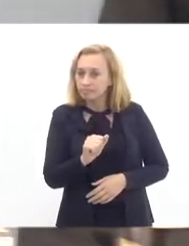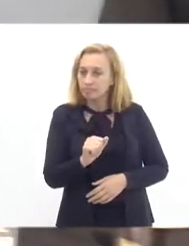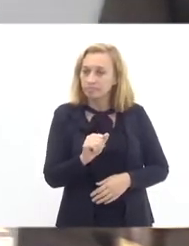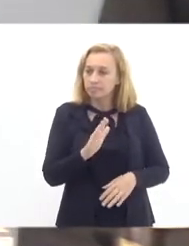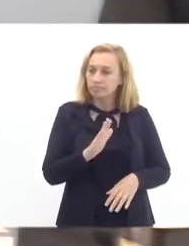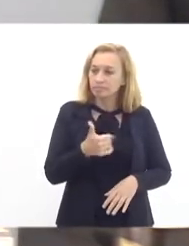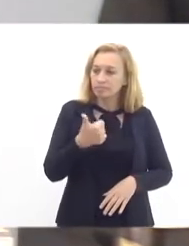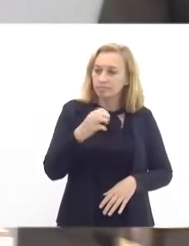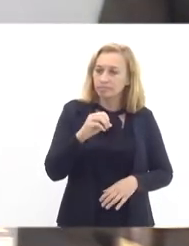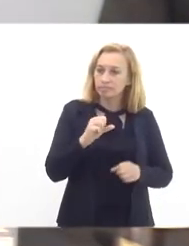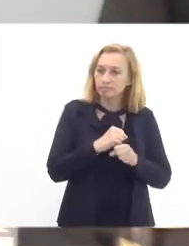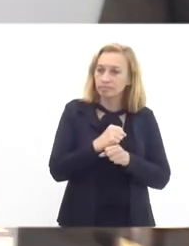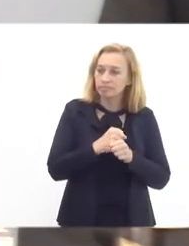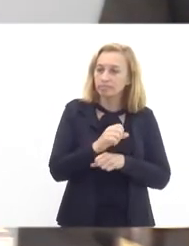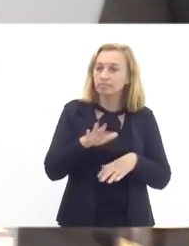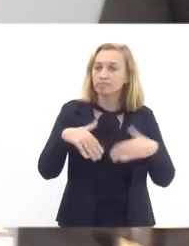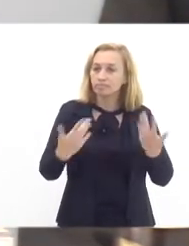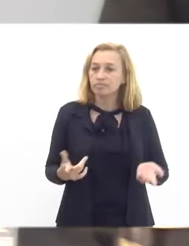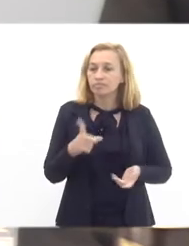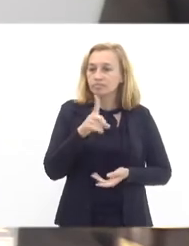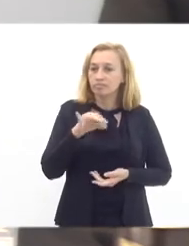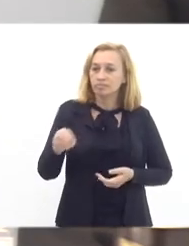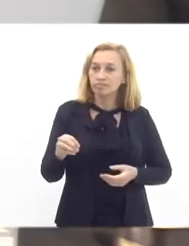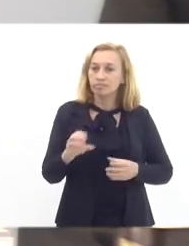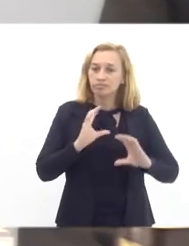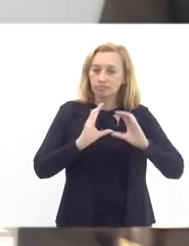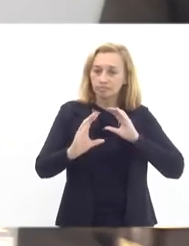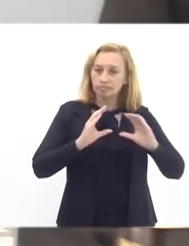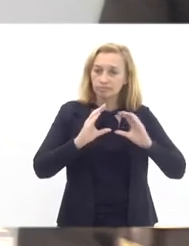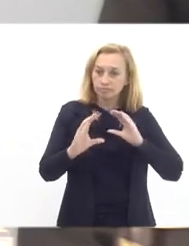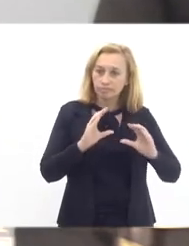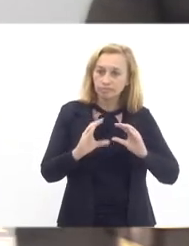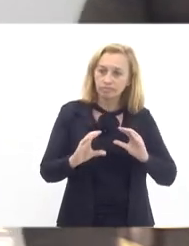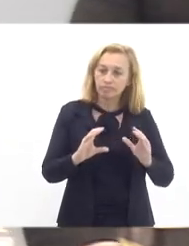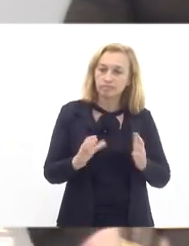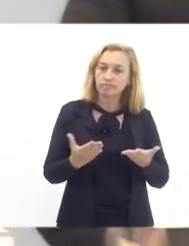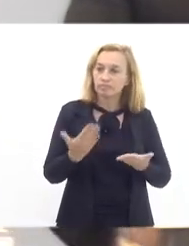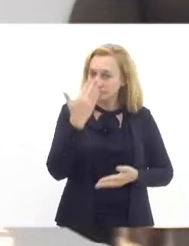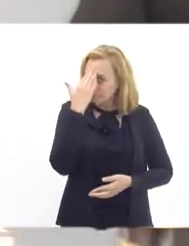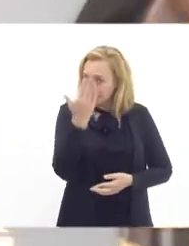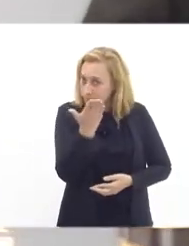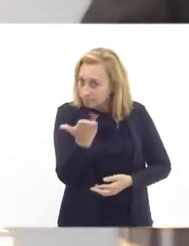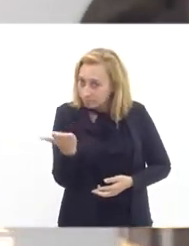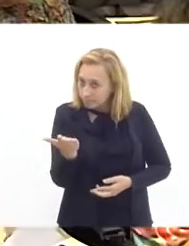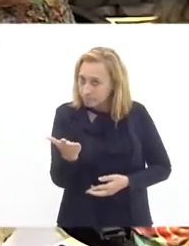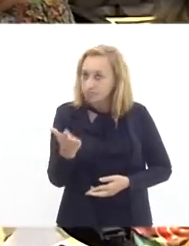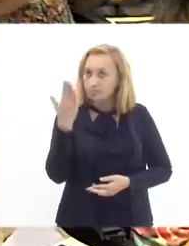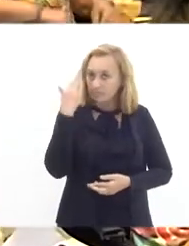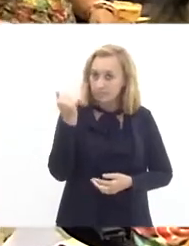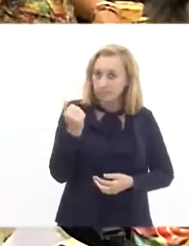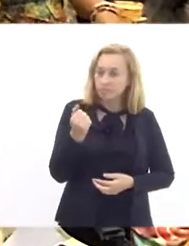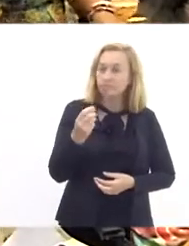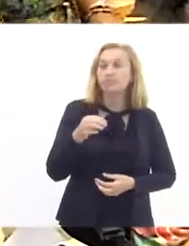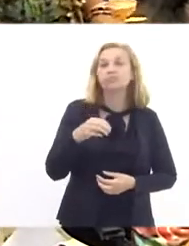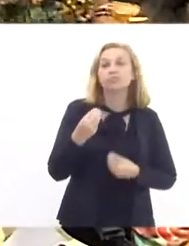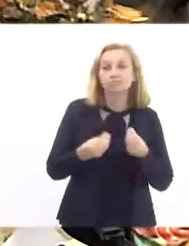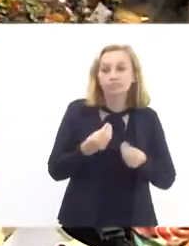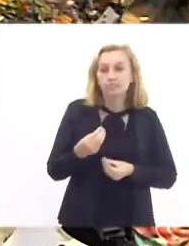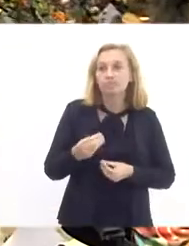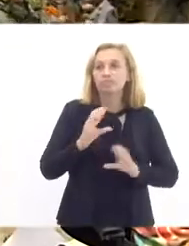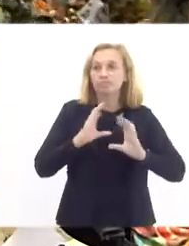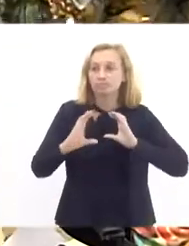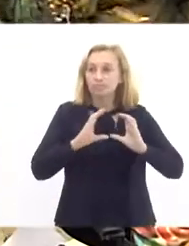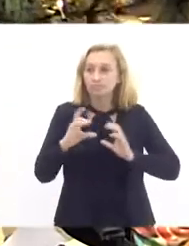10 anos. Então, Diego, é um grande canal de comunicação, nossos agradecimentos. A gente sabe como é que comunicação é difícil na